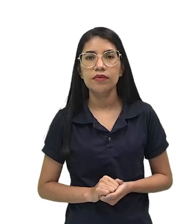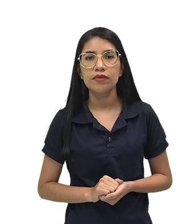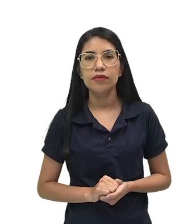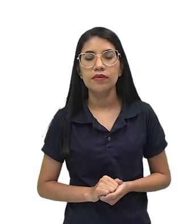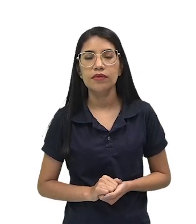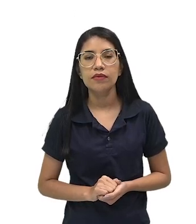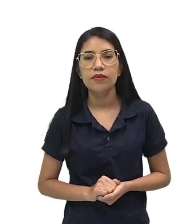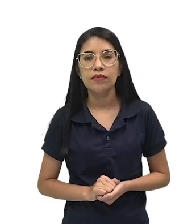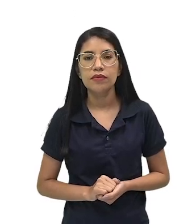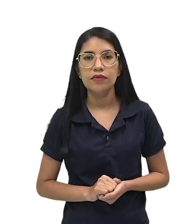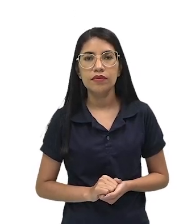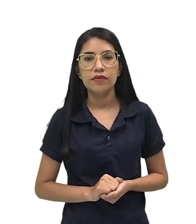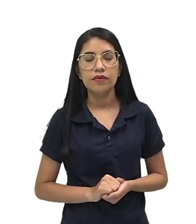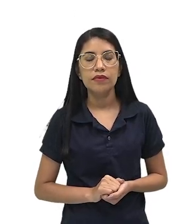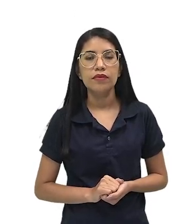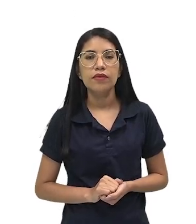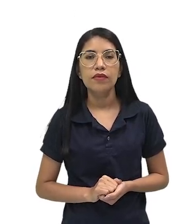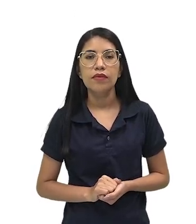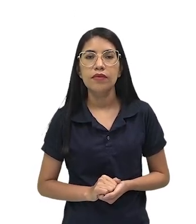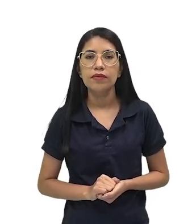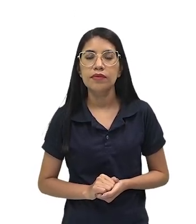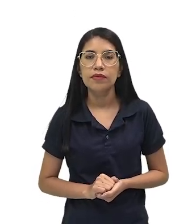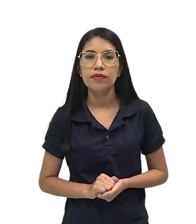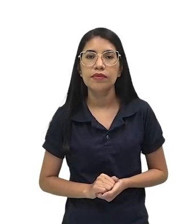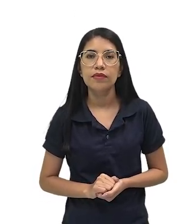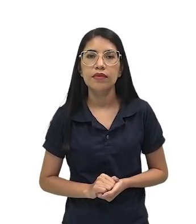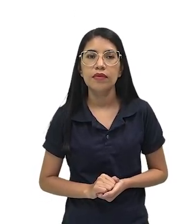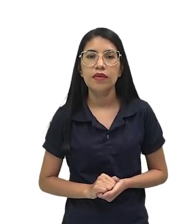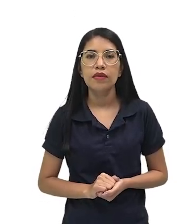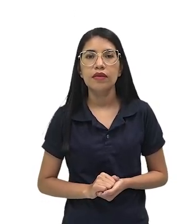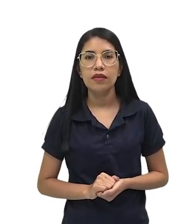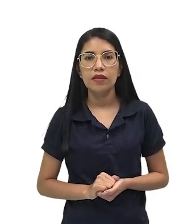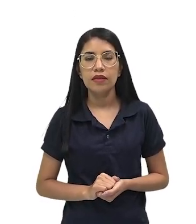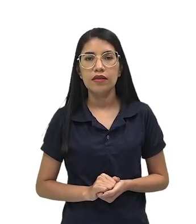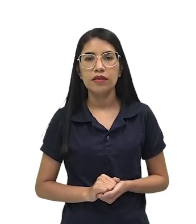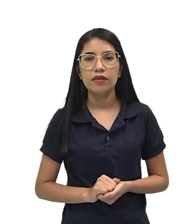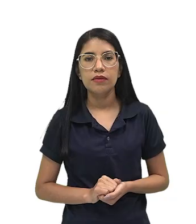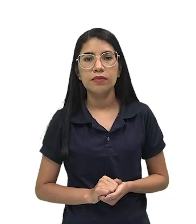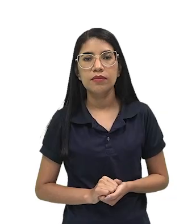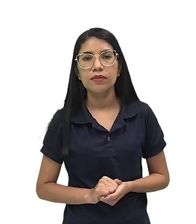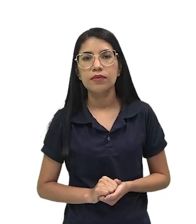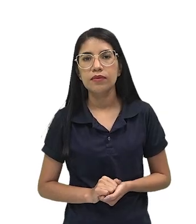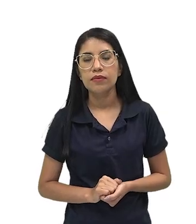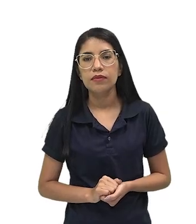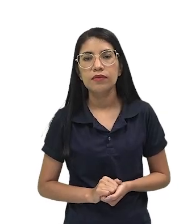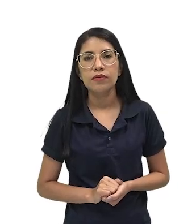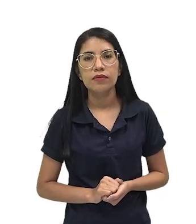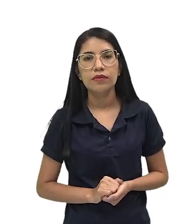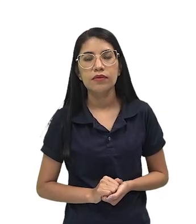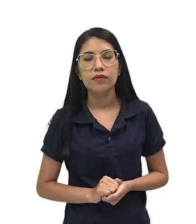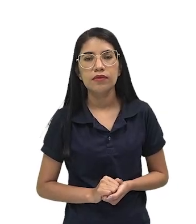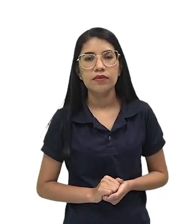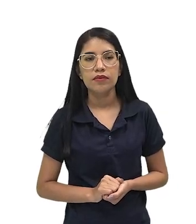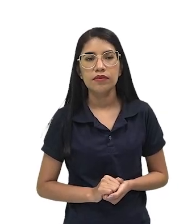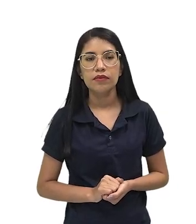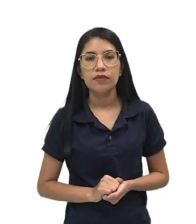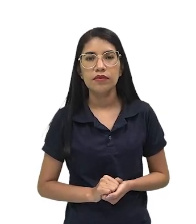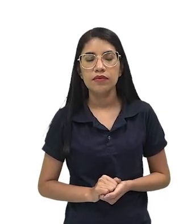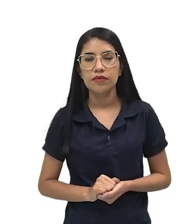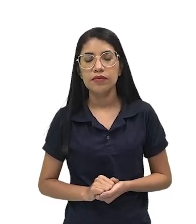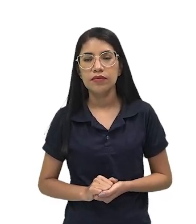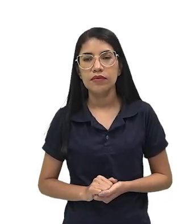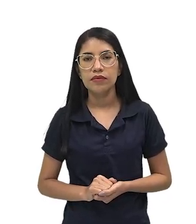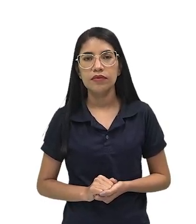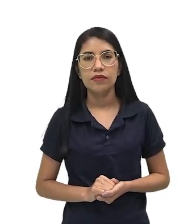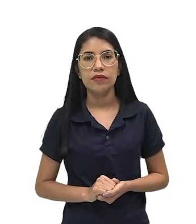o que nós temos? Vamos ver aqui. Exemplo 4. Ó. No exemplo 4, está